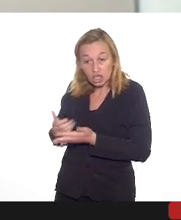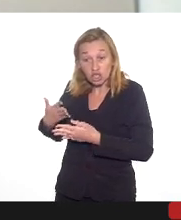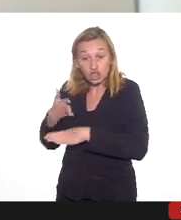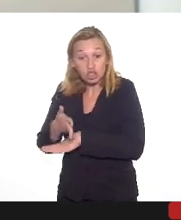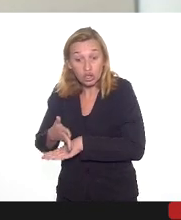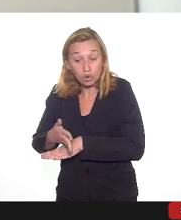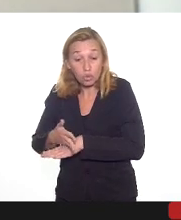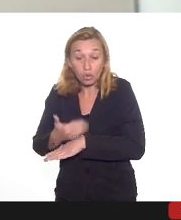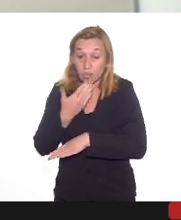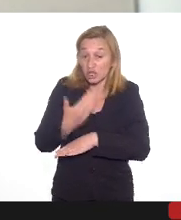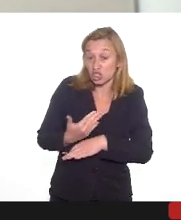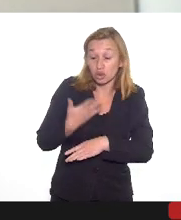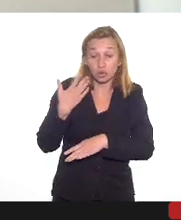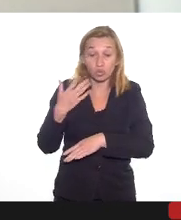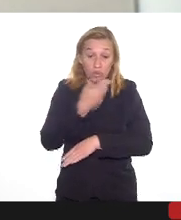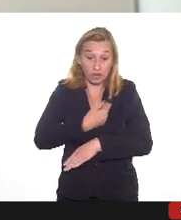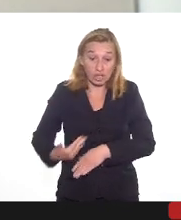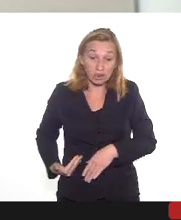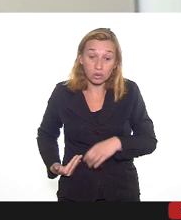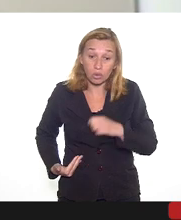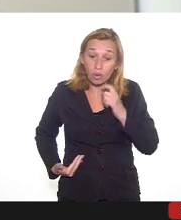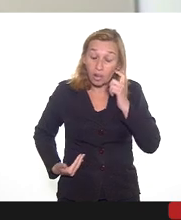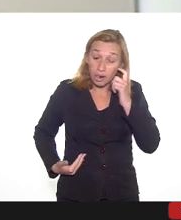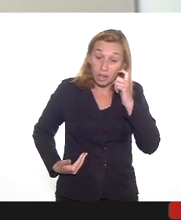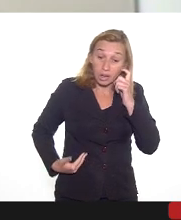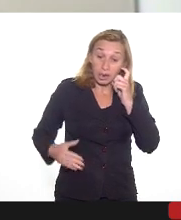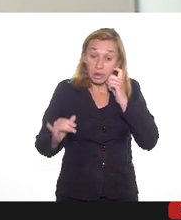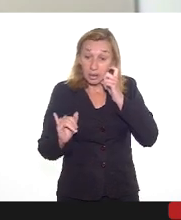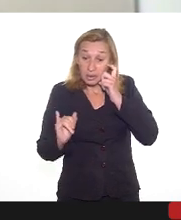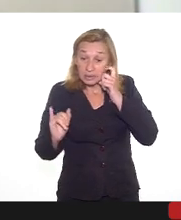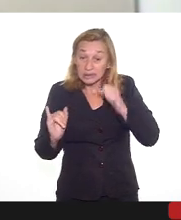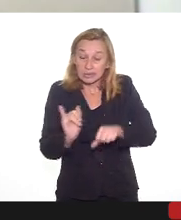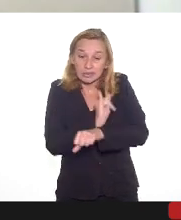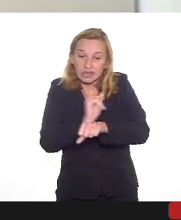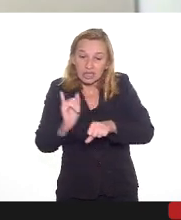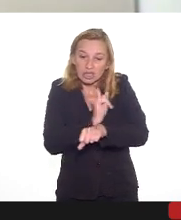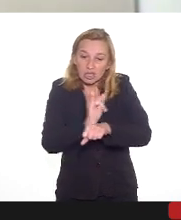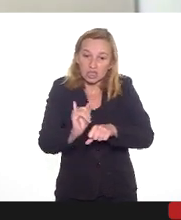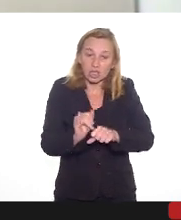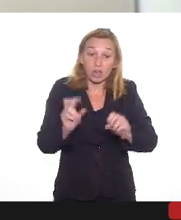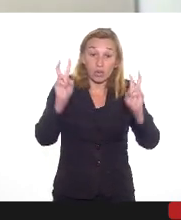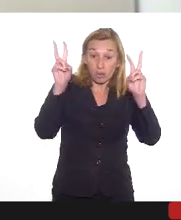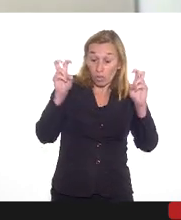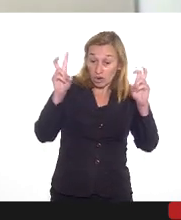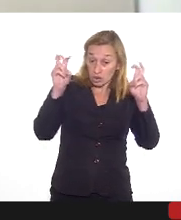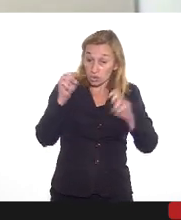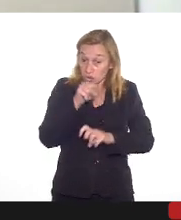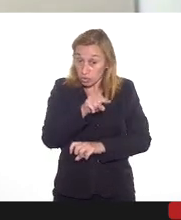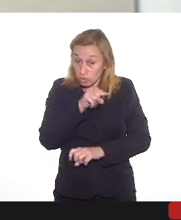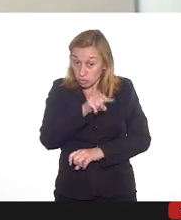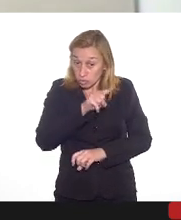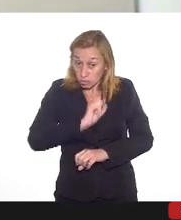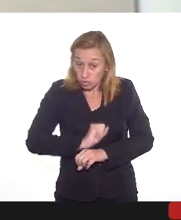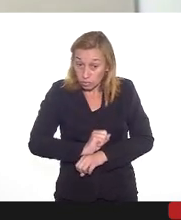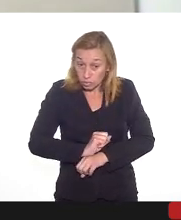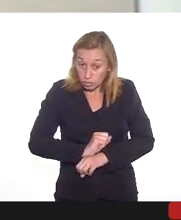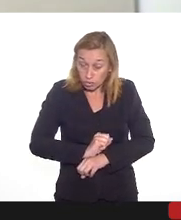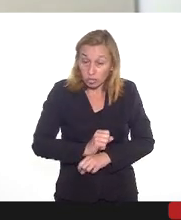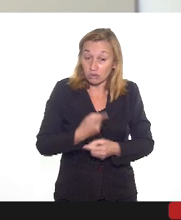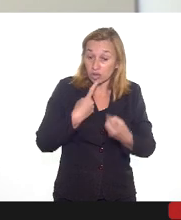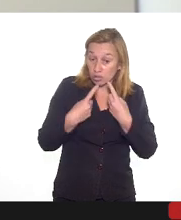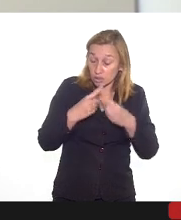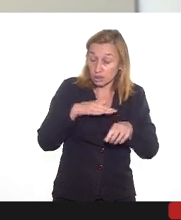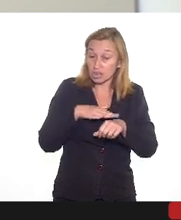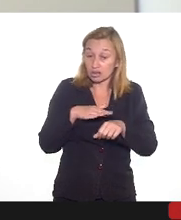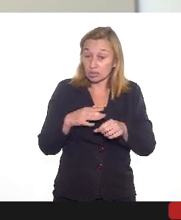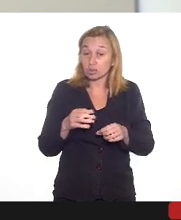do governador em planejar algo sobre isso para colocar na mesa sobre esse, né, nessa negociação do